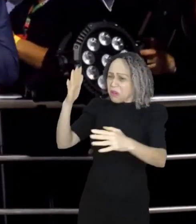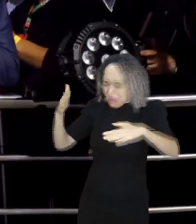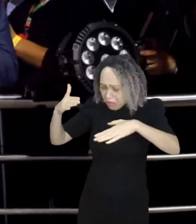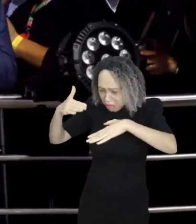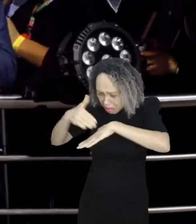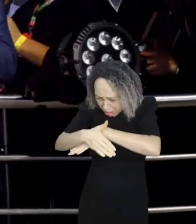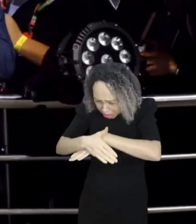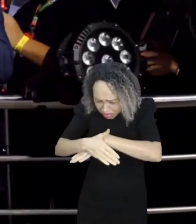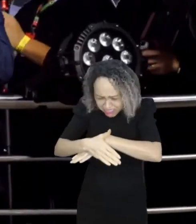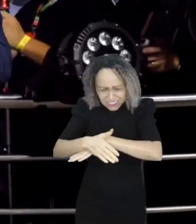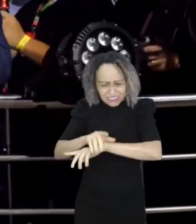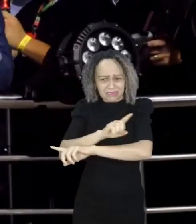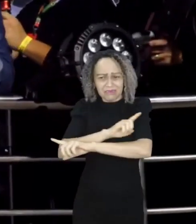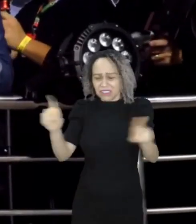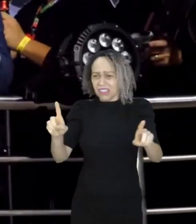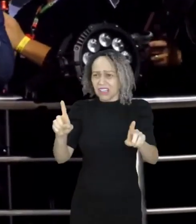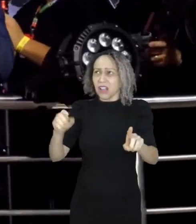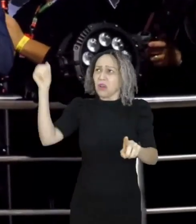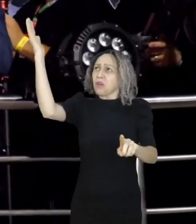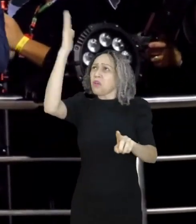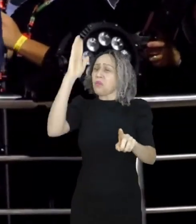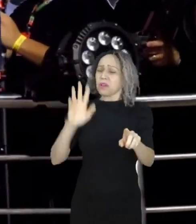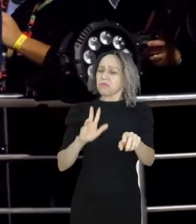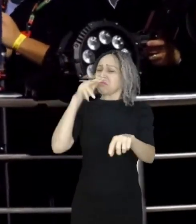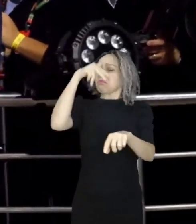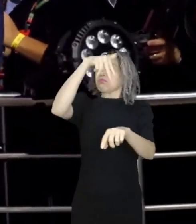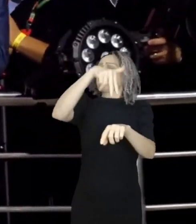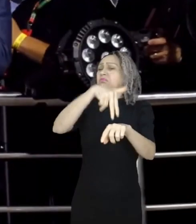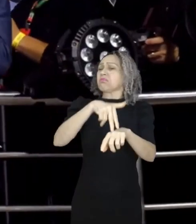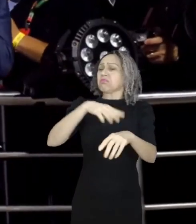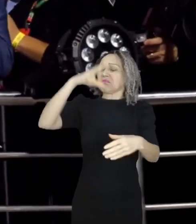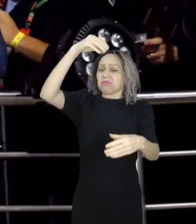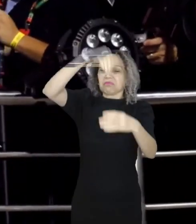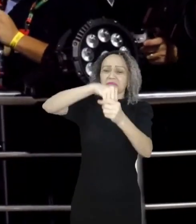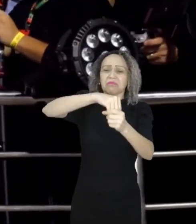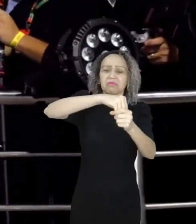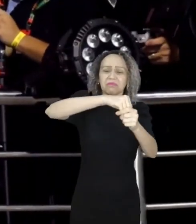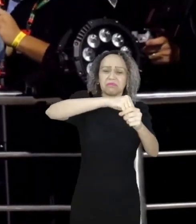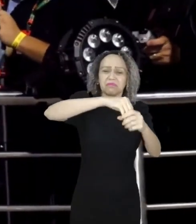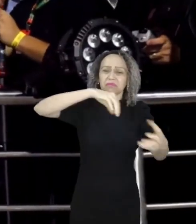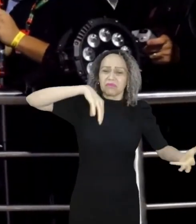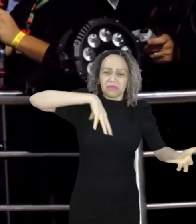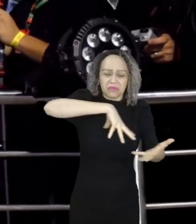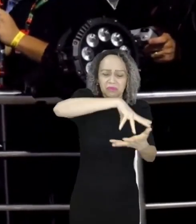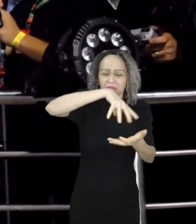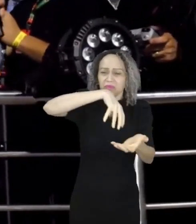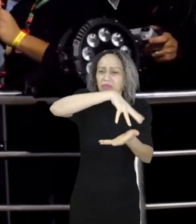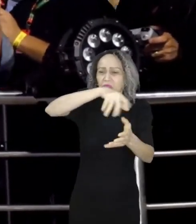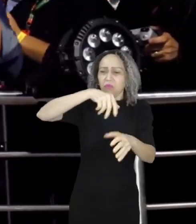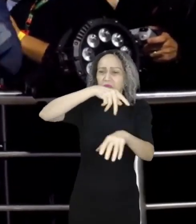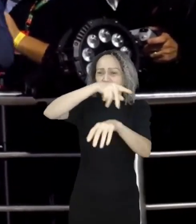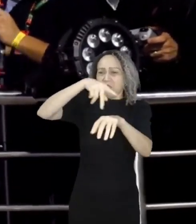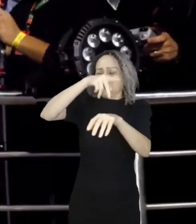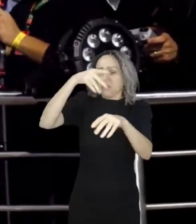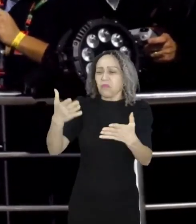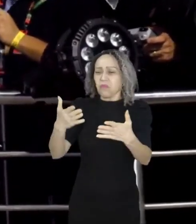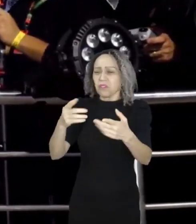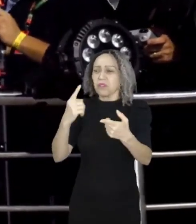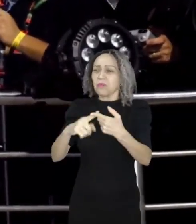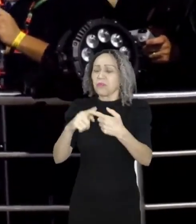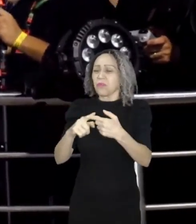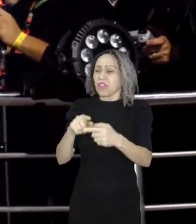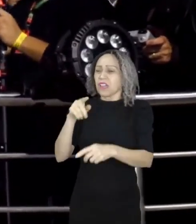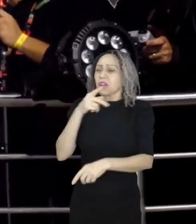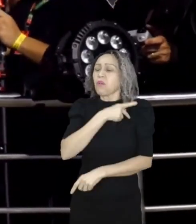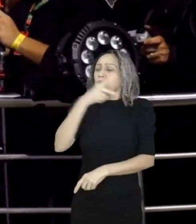o Brasil vai ser protagonista internacional, porque a gente vai voltar a receber os